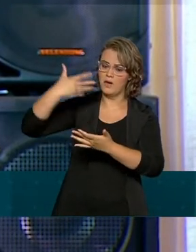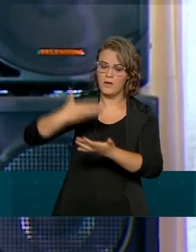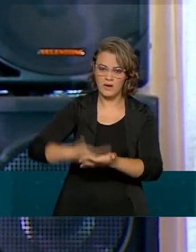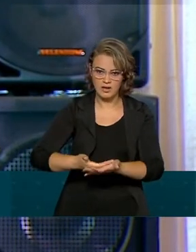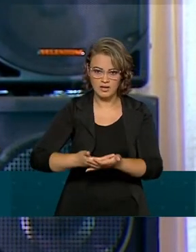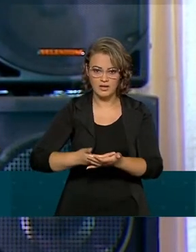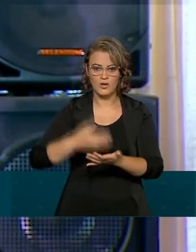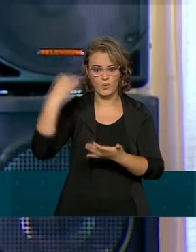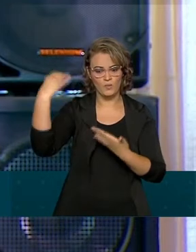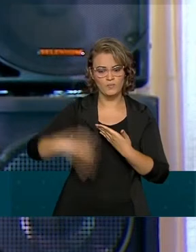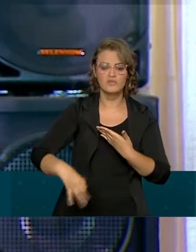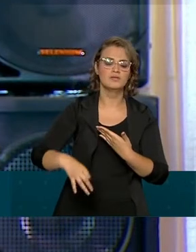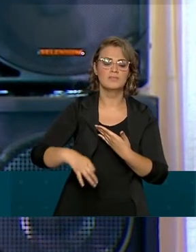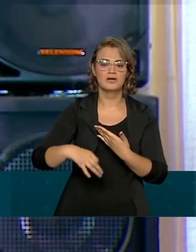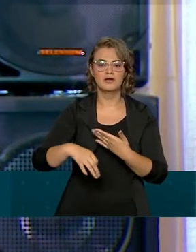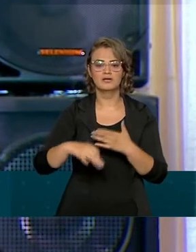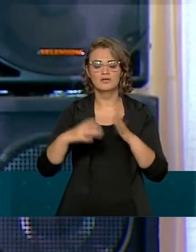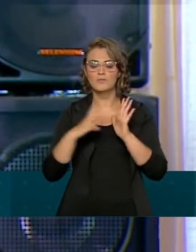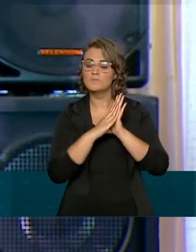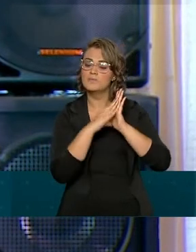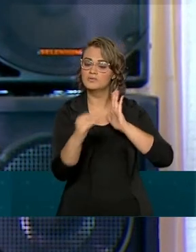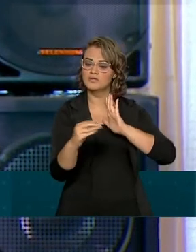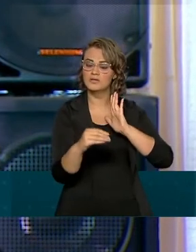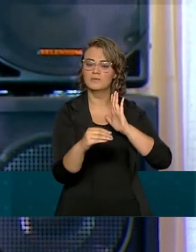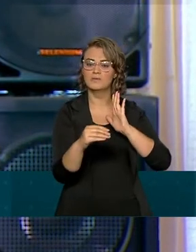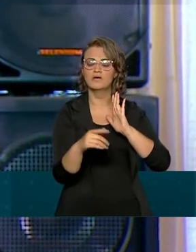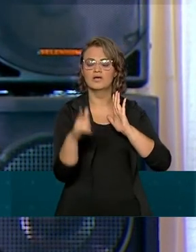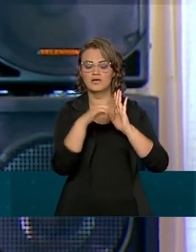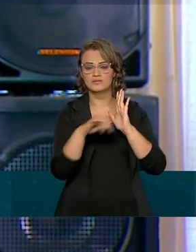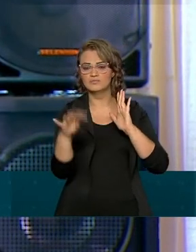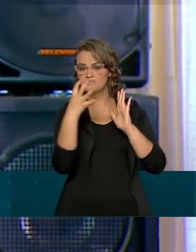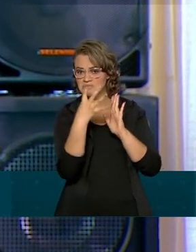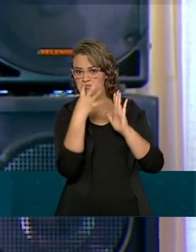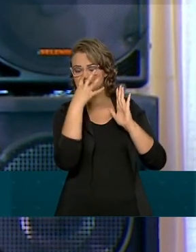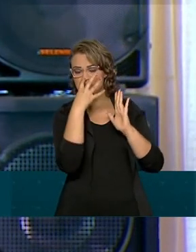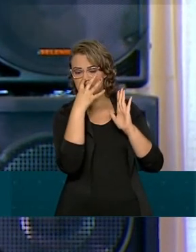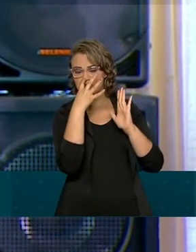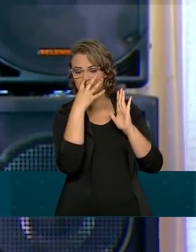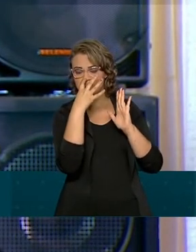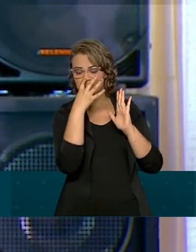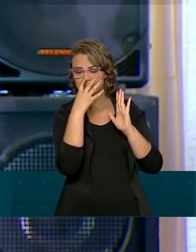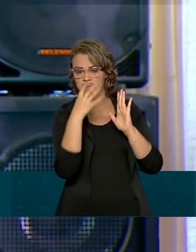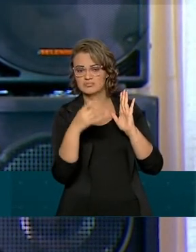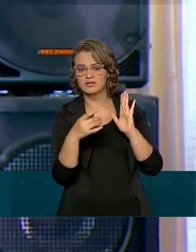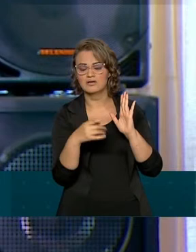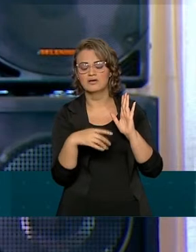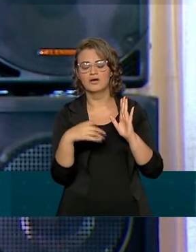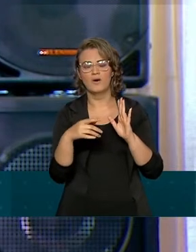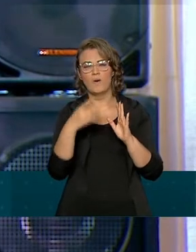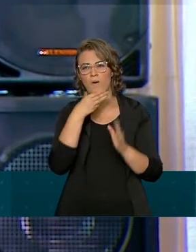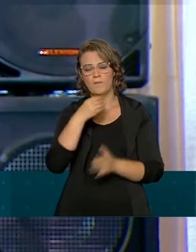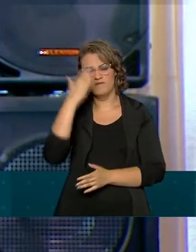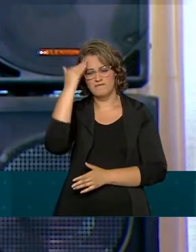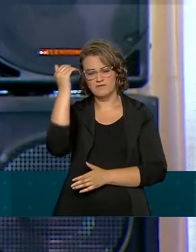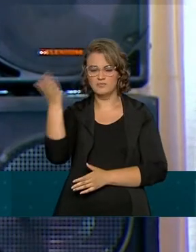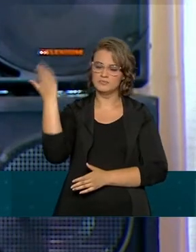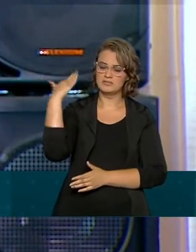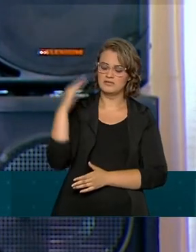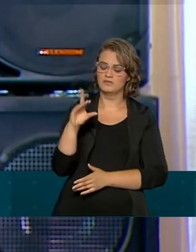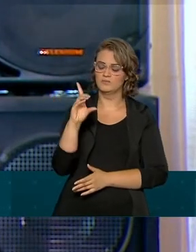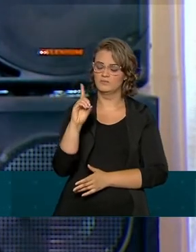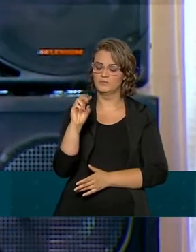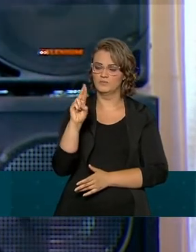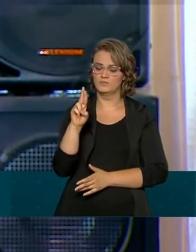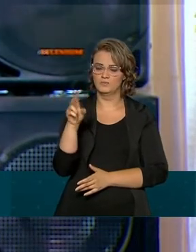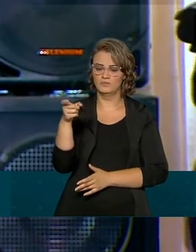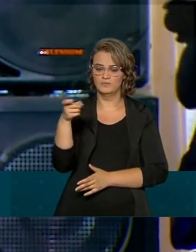reafirmados Tendo sempre como modelos exemplos admiráveis do nosso insigne patrono o Duque de Caxias que